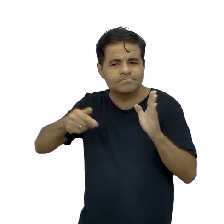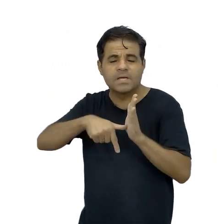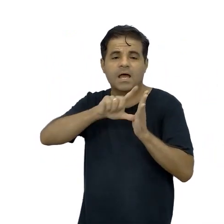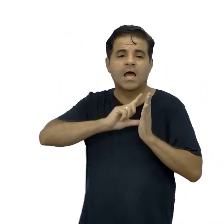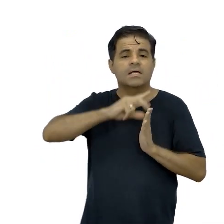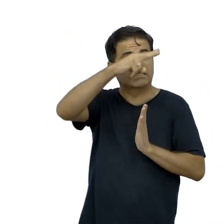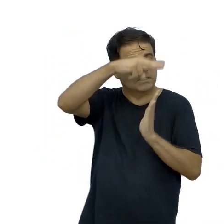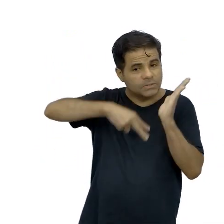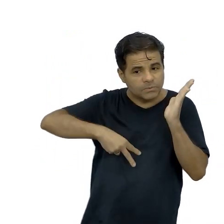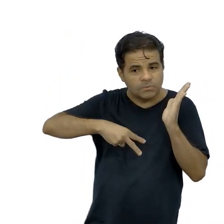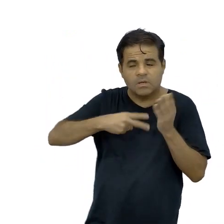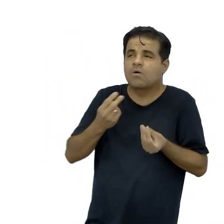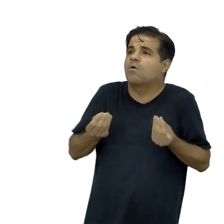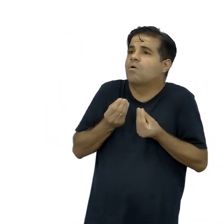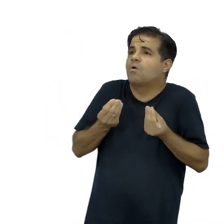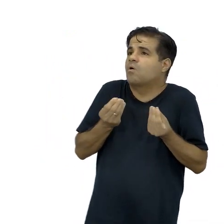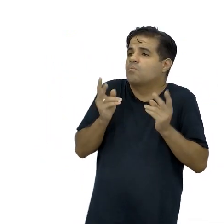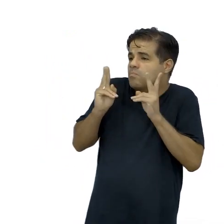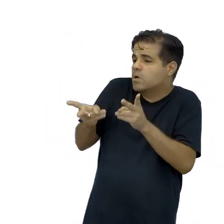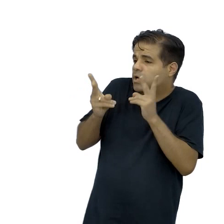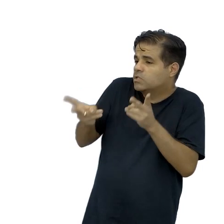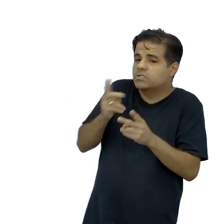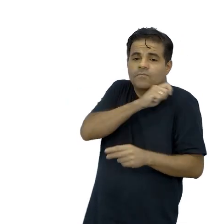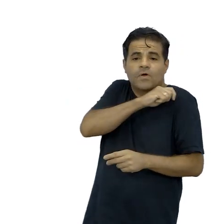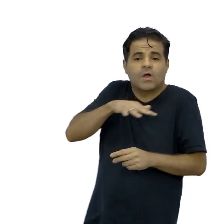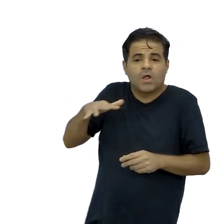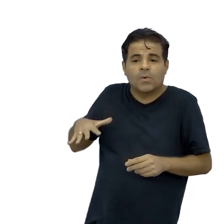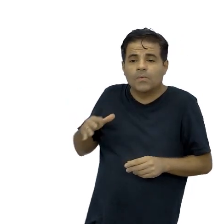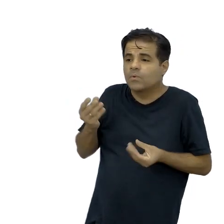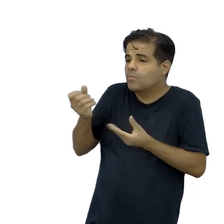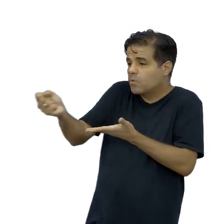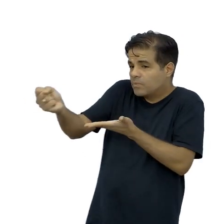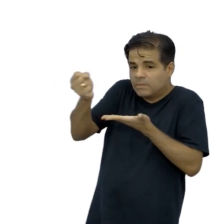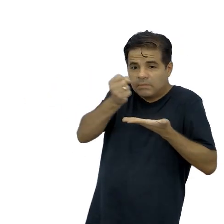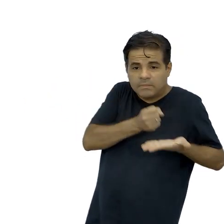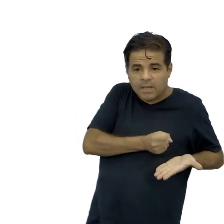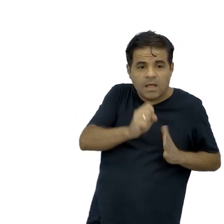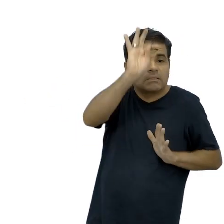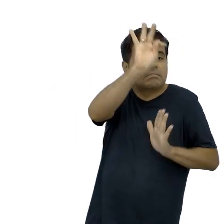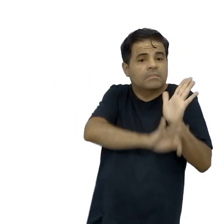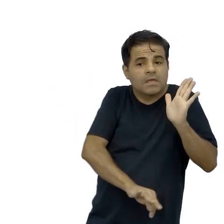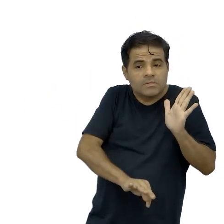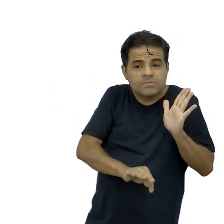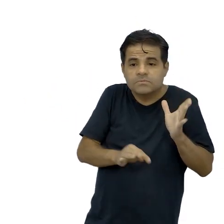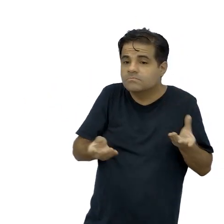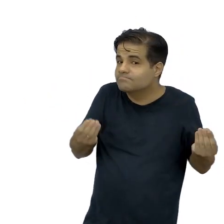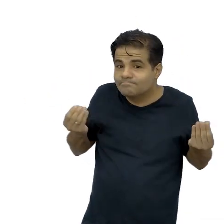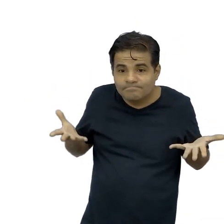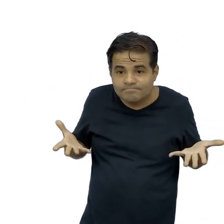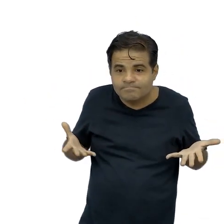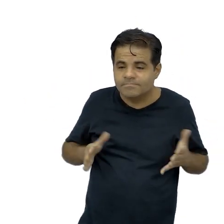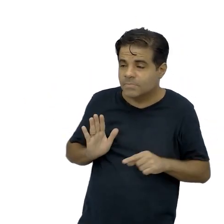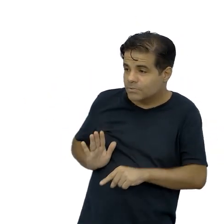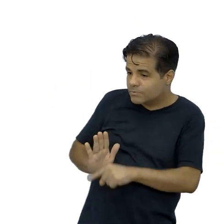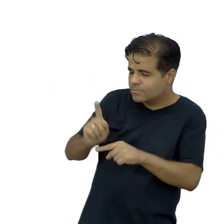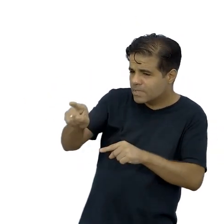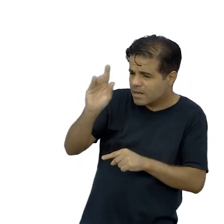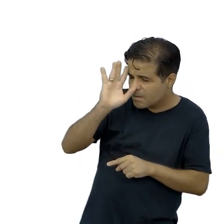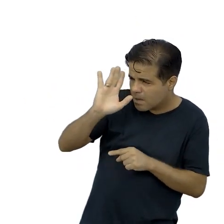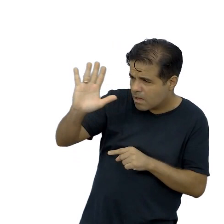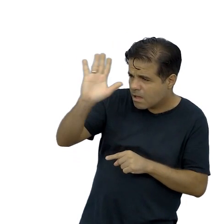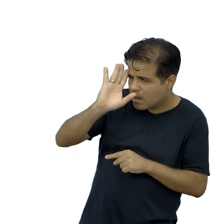da leitura. Como é que eu motivo o meu aluno? Como é que eu trago ele para o texto? Como é que eu faço ele pensar